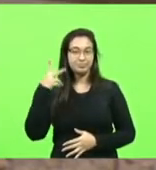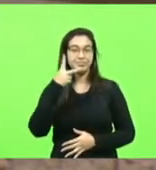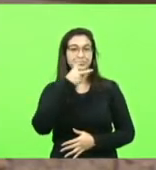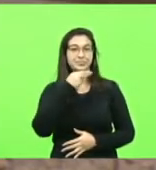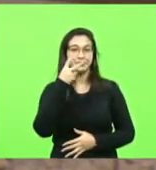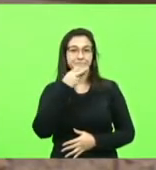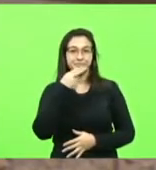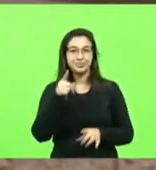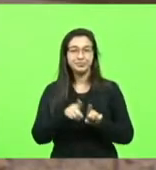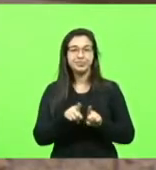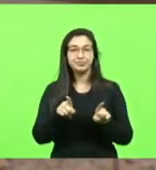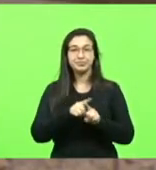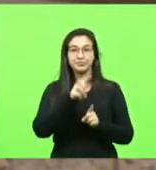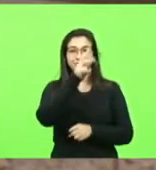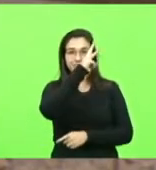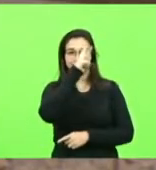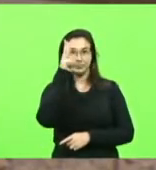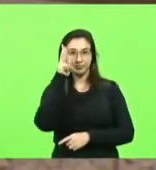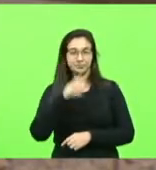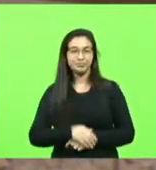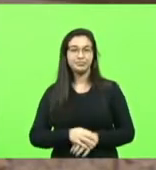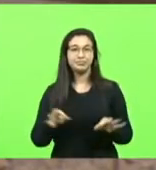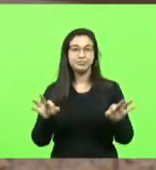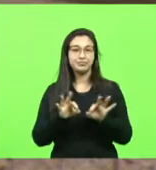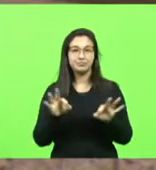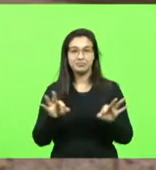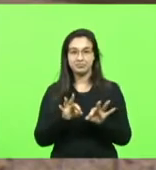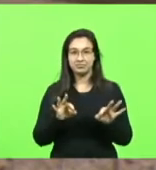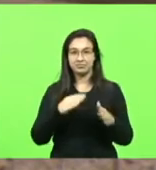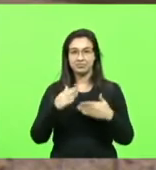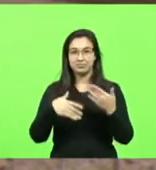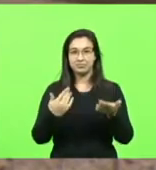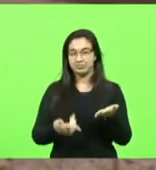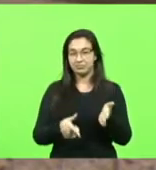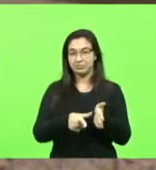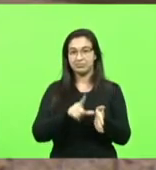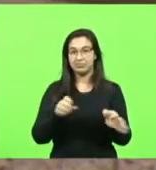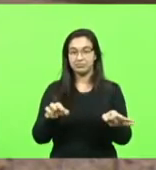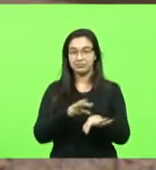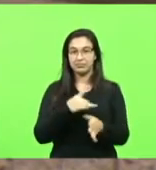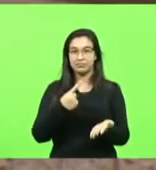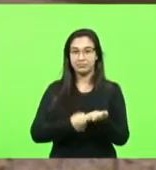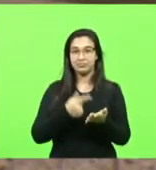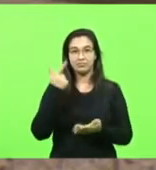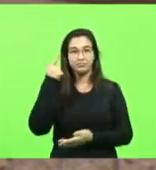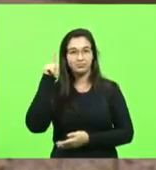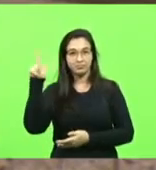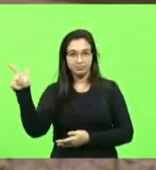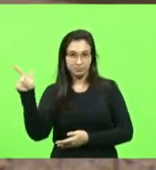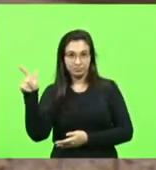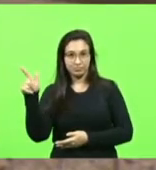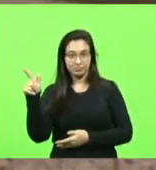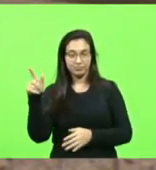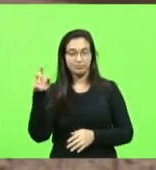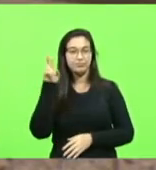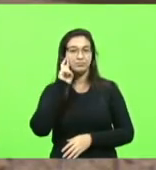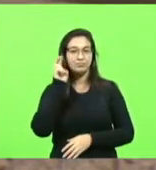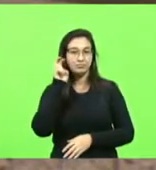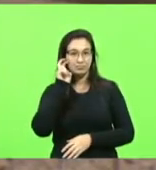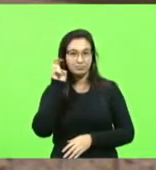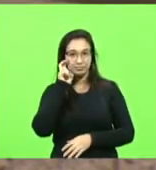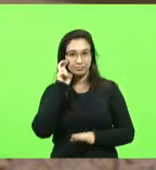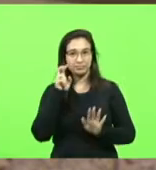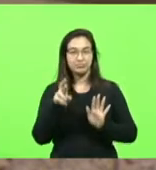e Ivo Ney Weber. Nada mais havendo, o senhor presidente, antes de encerrar a sessão, convocou outra ordinária para quinta-feira no horário